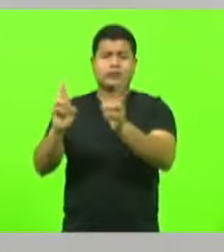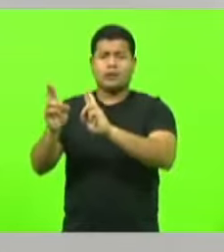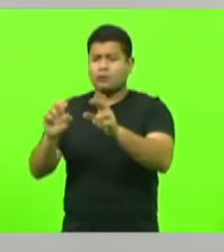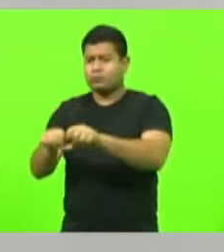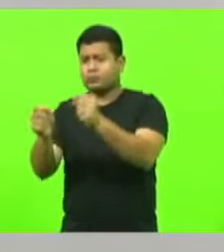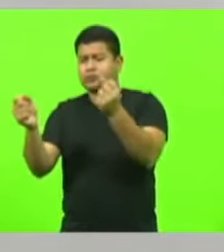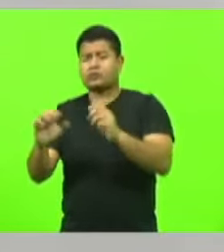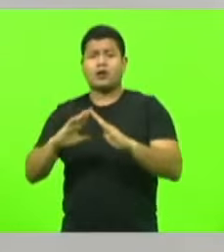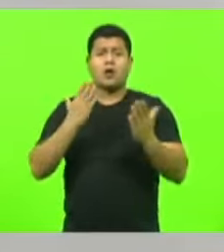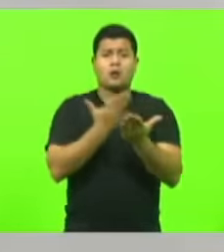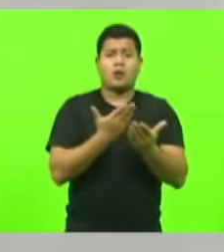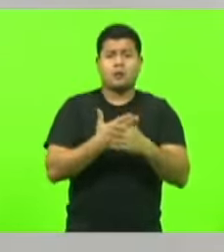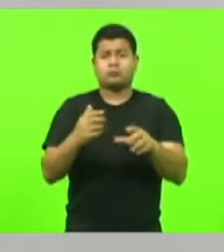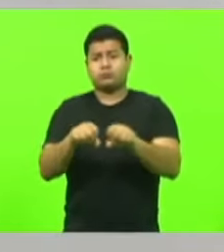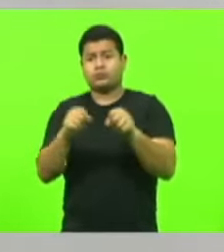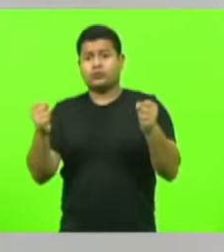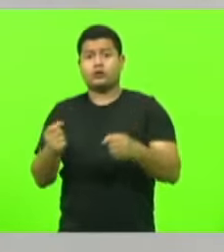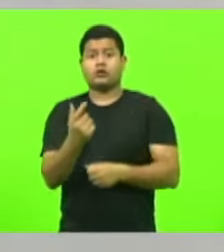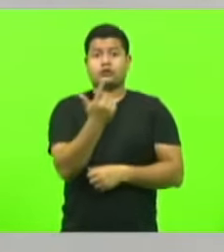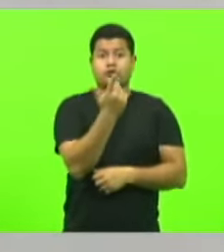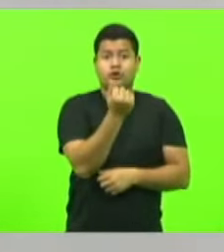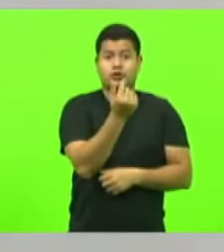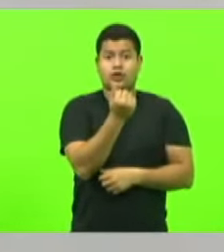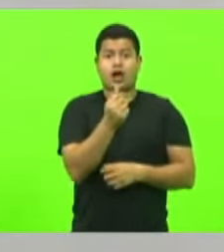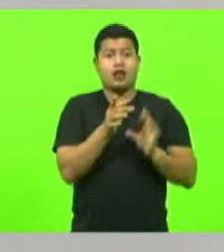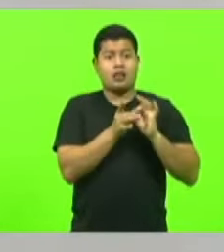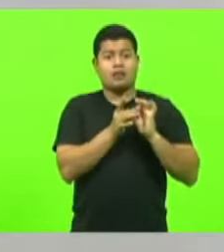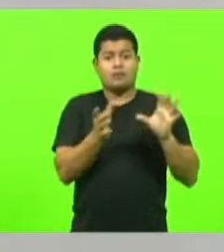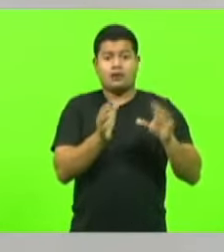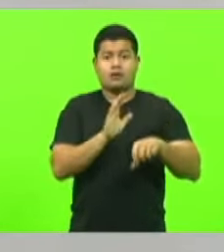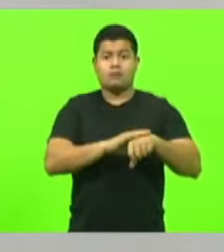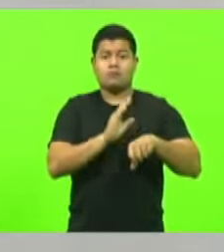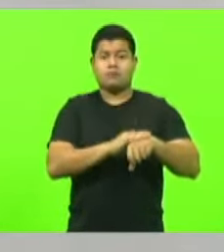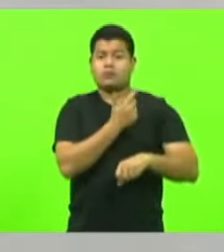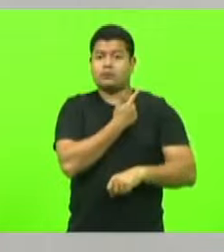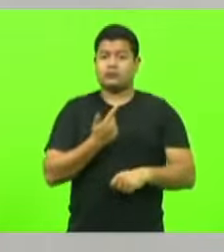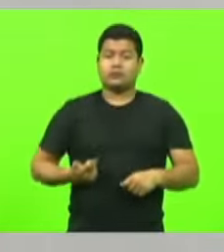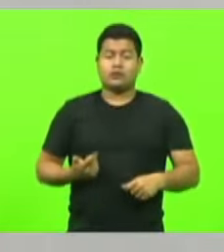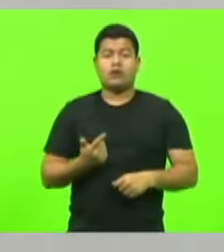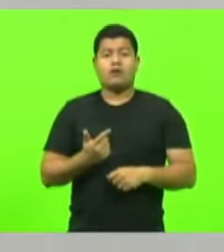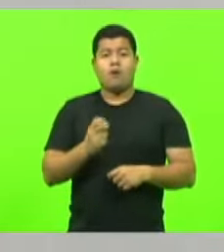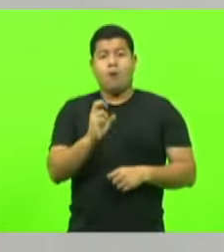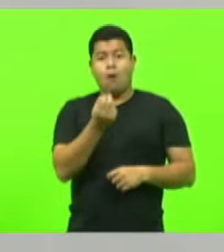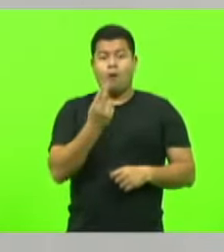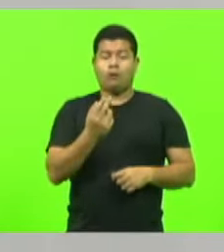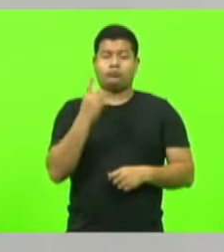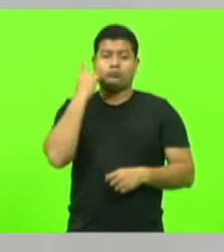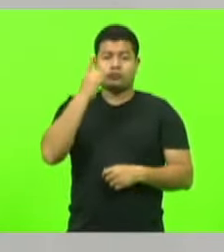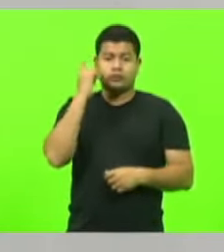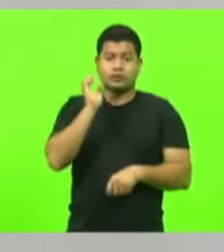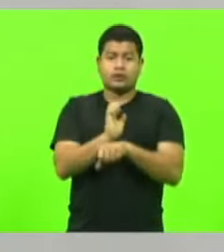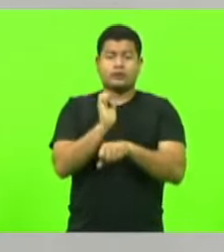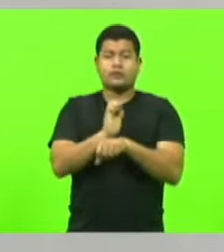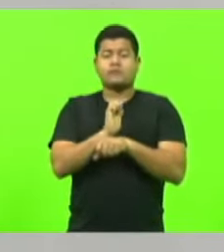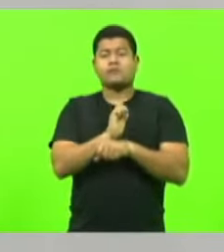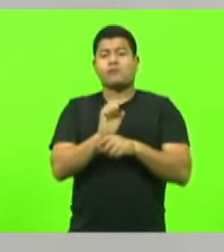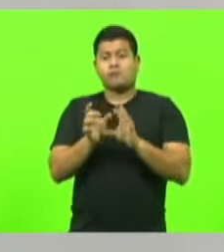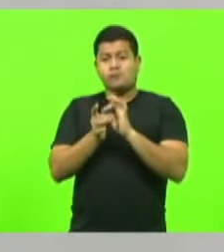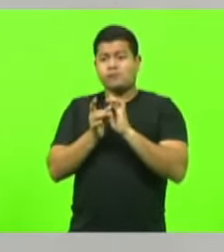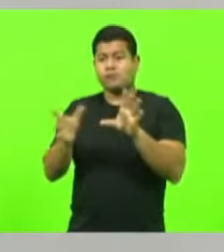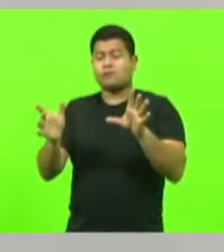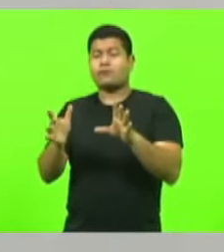escola. As emendas impositivas dos deputados estaduais, com essa declaração de calamidade pública ou de situação